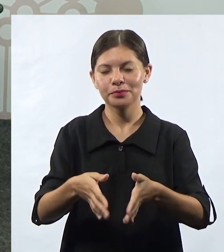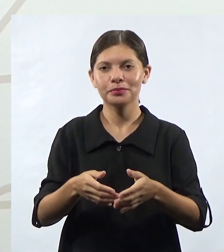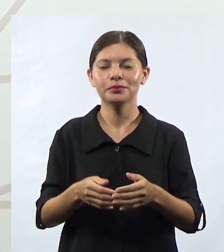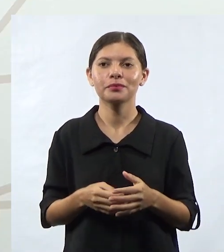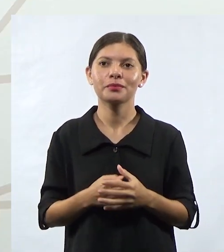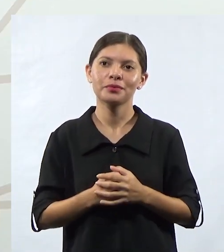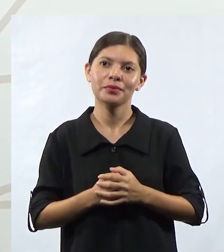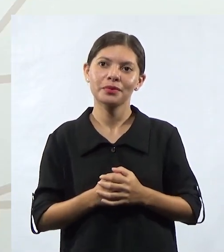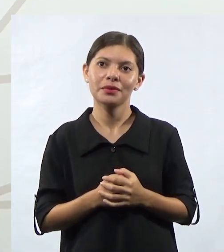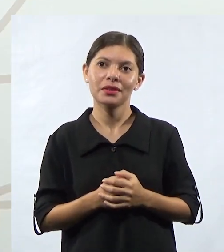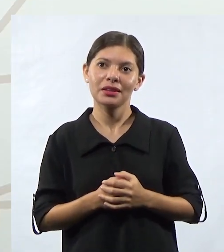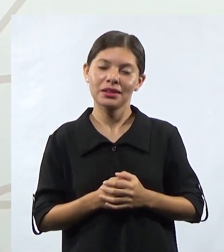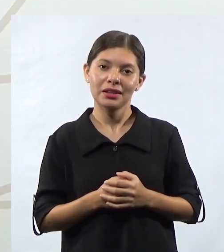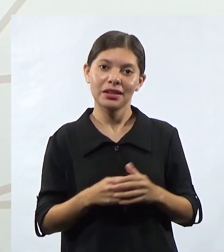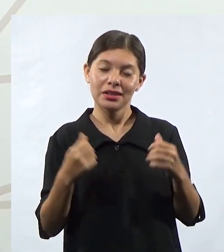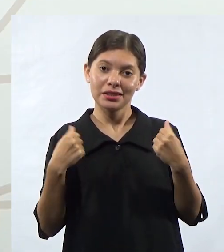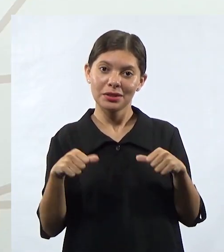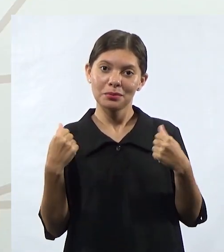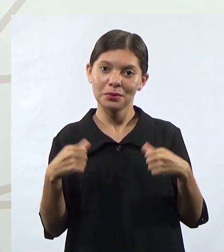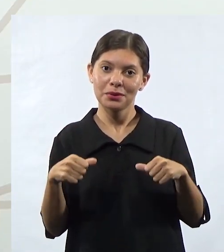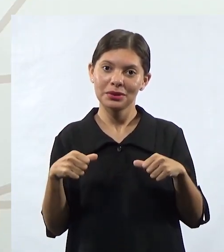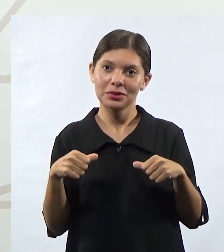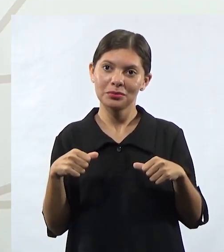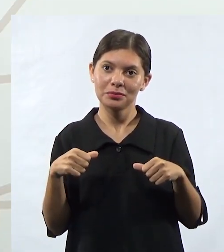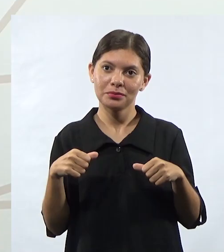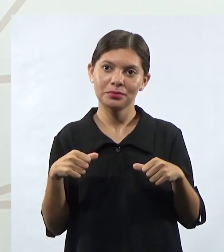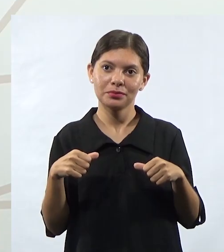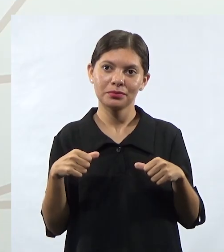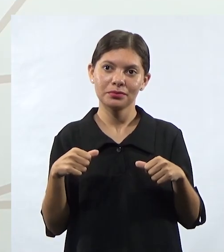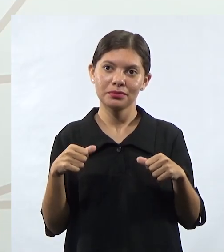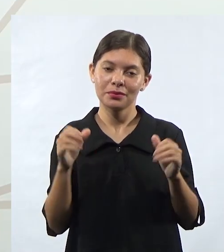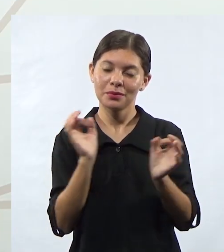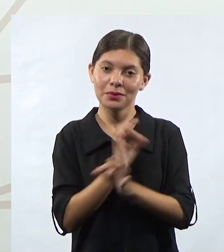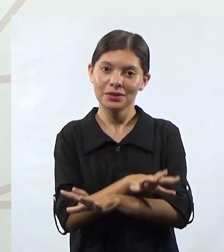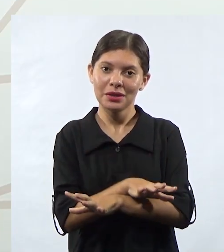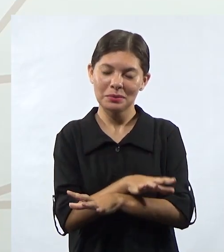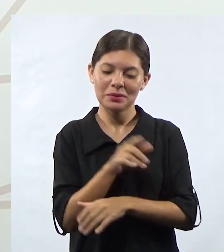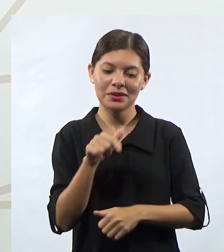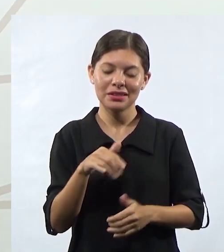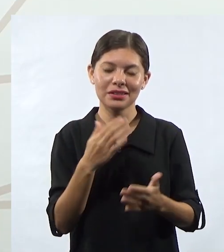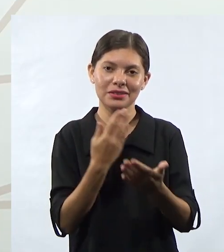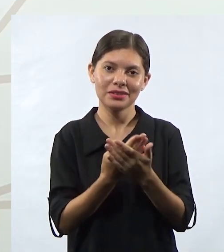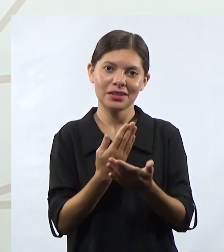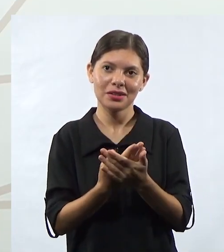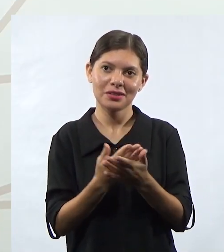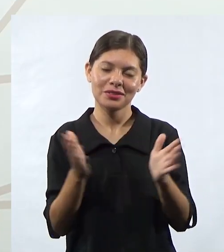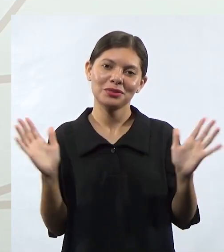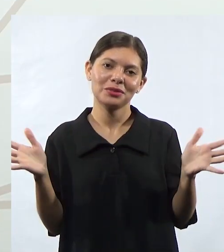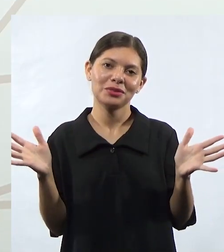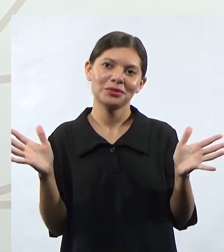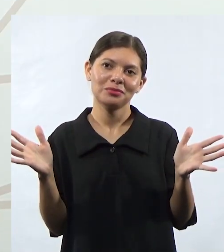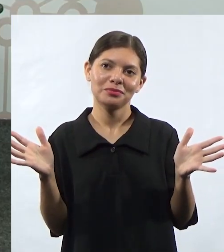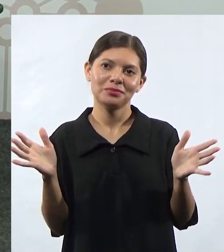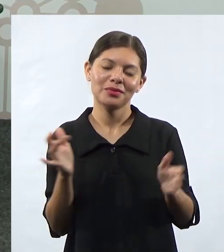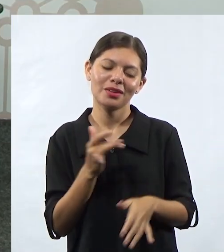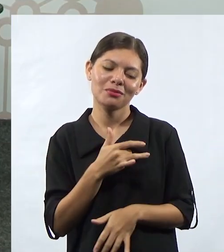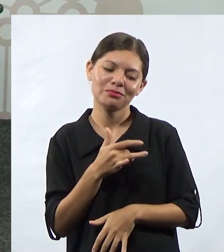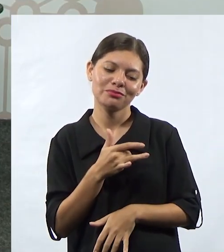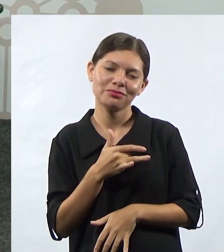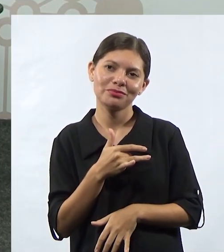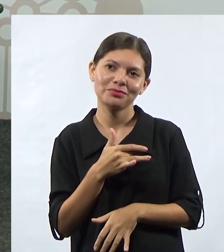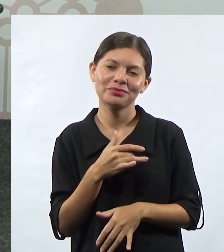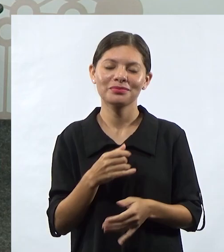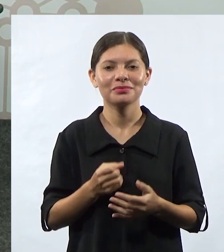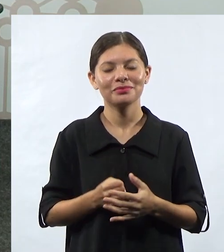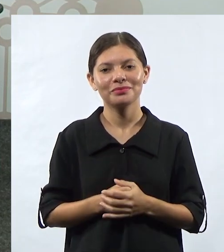Então, acho que a gente já pode ir, né, direcionando para o nosso encerramento da nossa aula de hoje. É uma pena, mas eu vou deixar para que